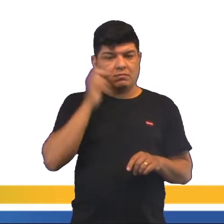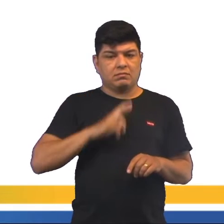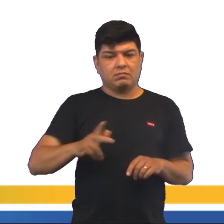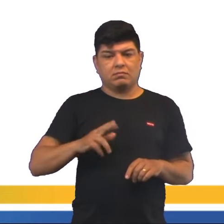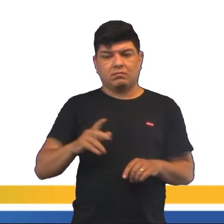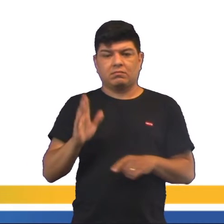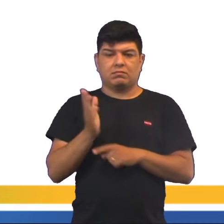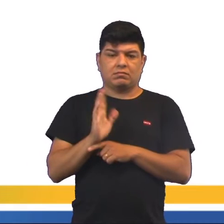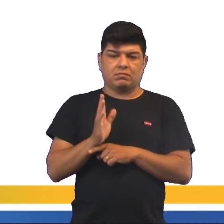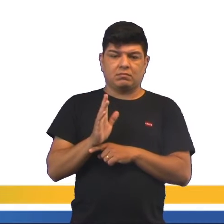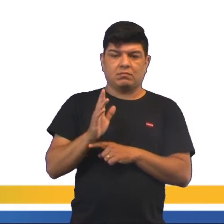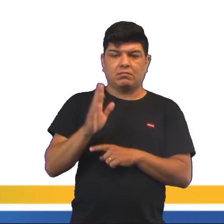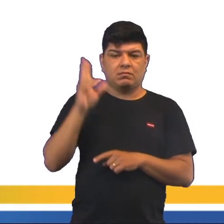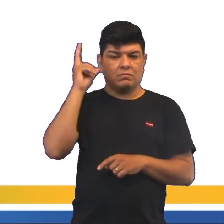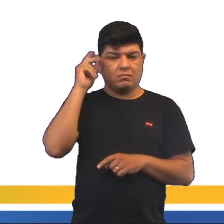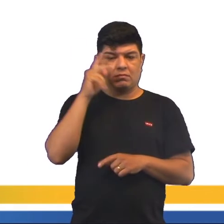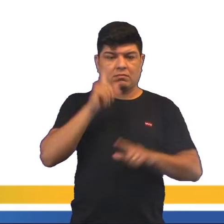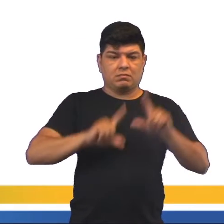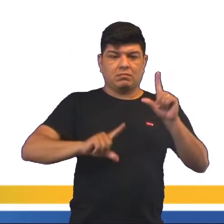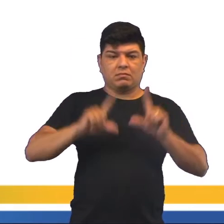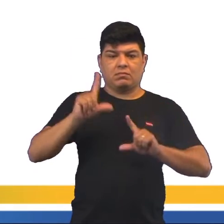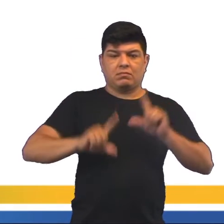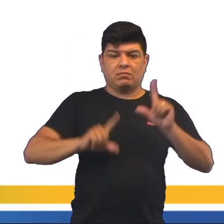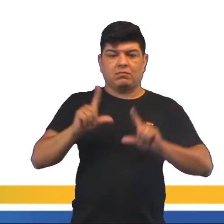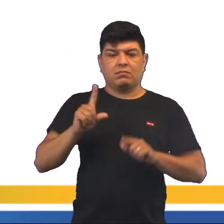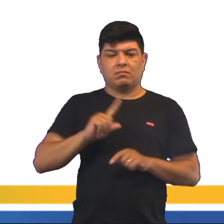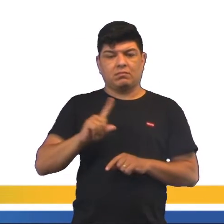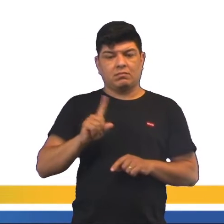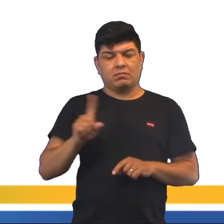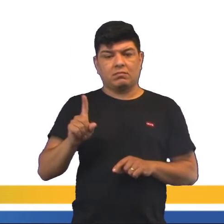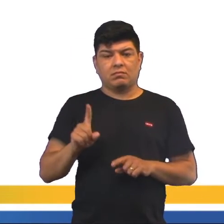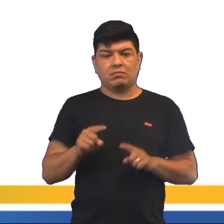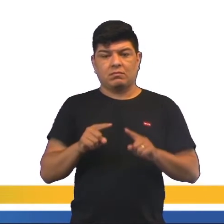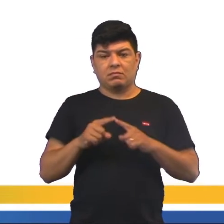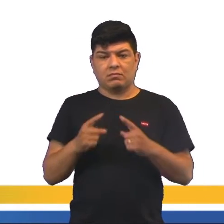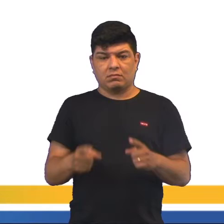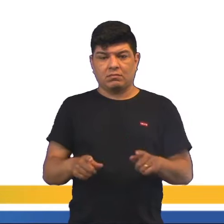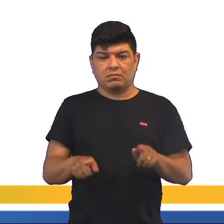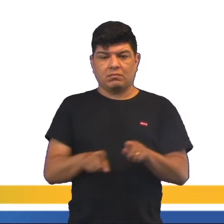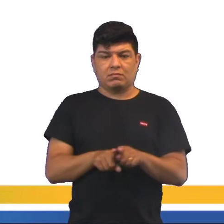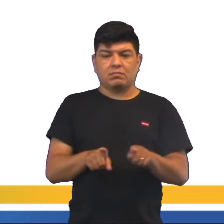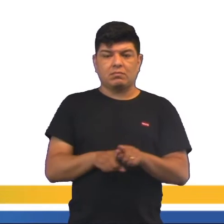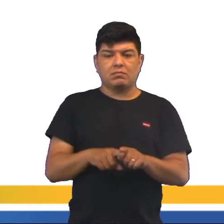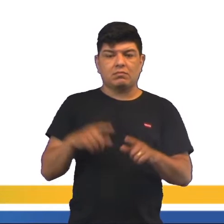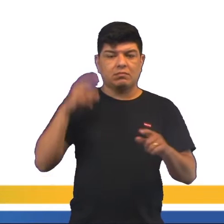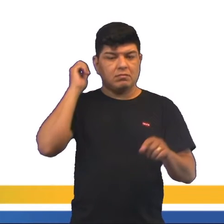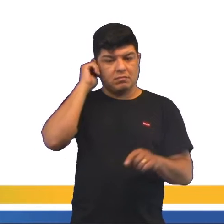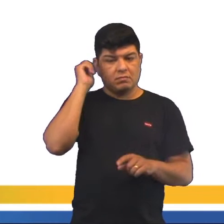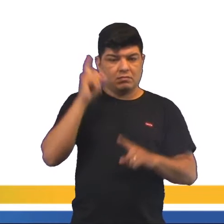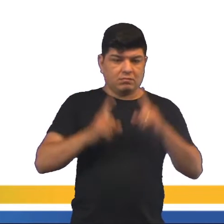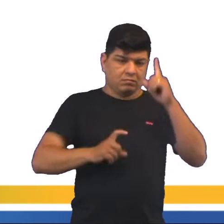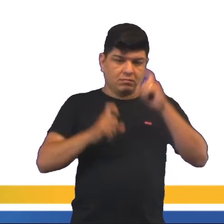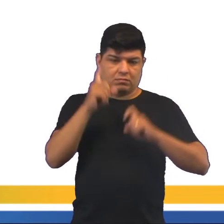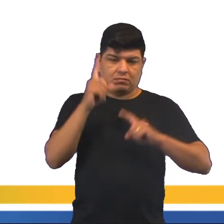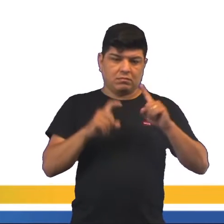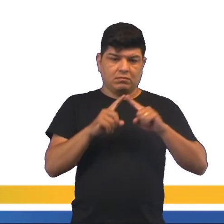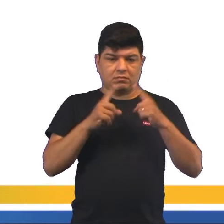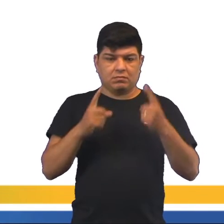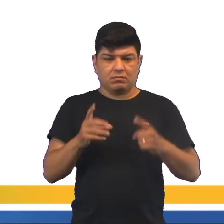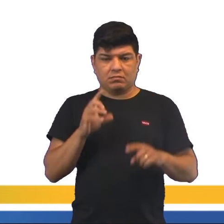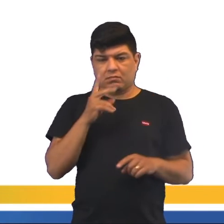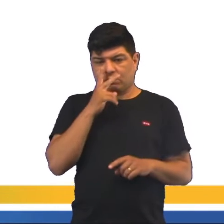sobre rádio, trilha sonora no cinema ou áudio na televisão, mas uma obra sobre o som como forma